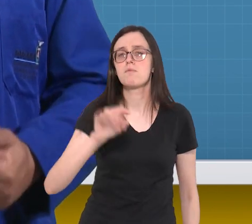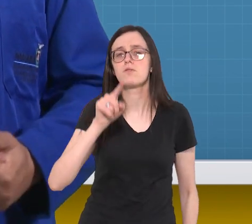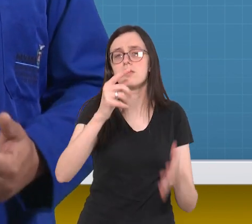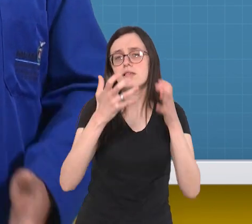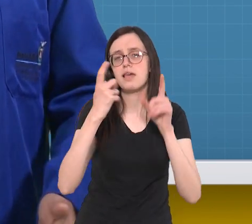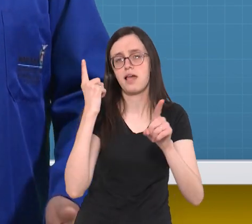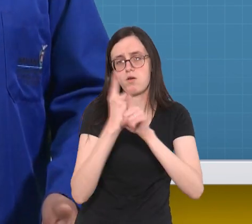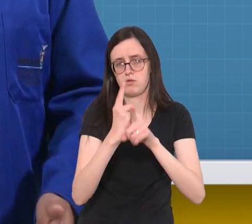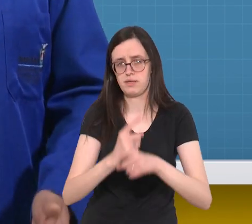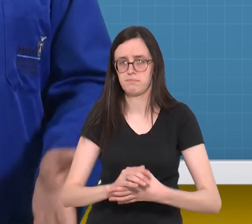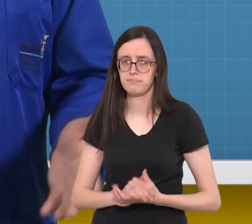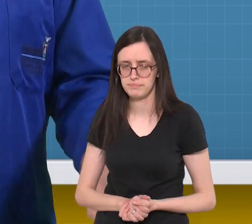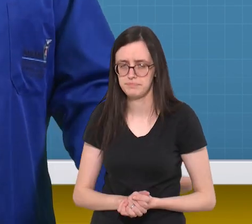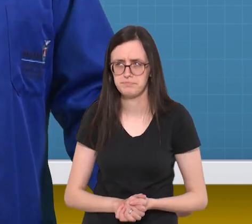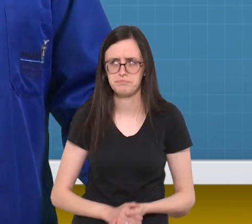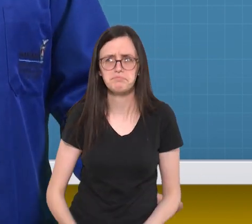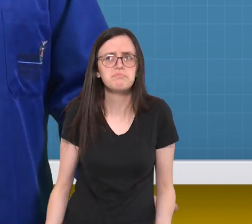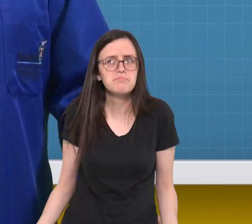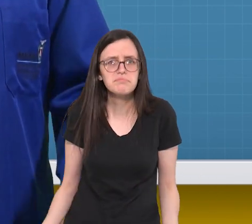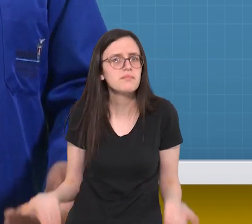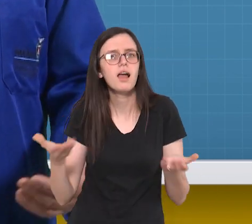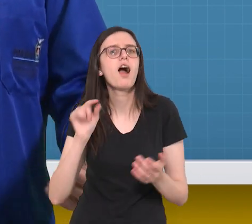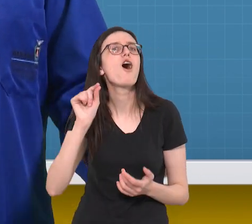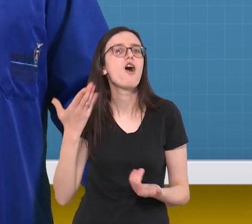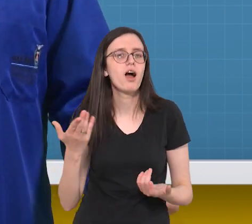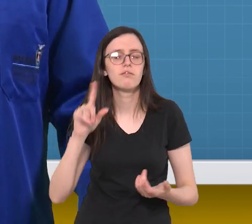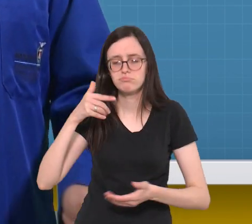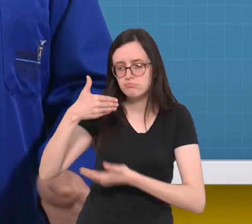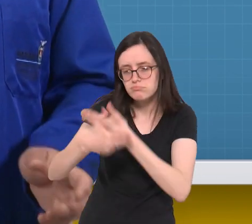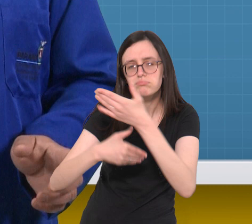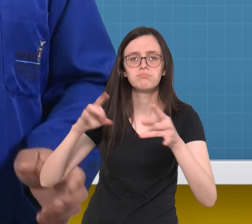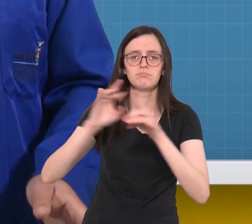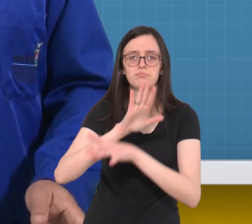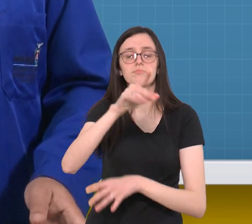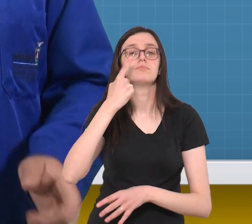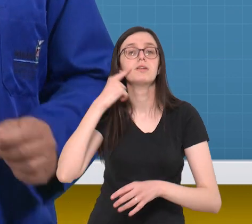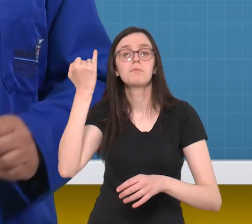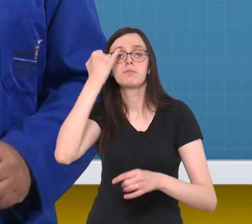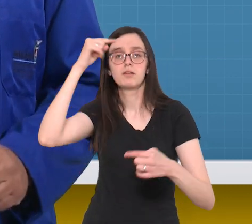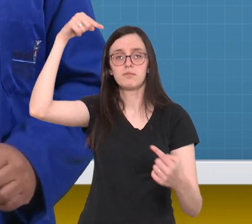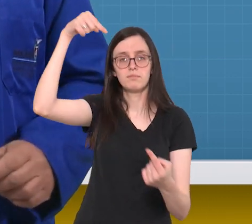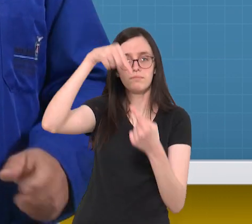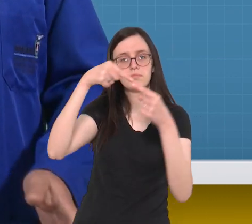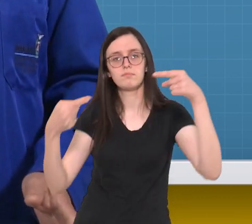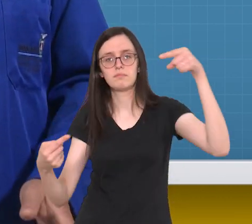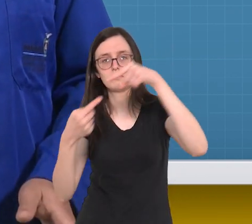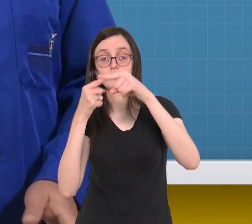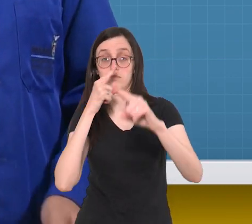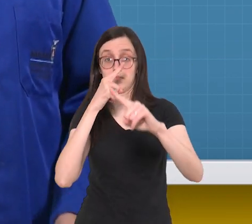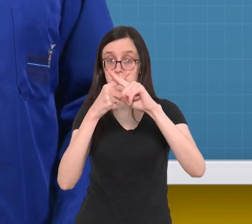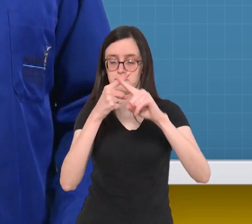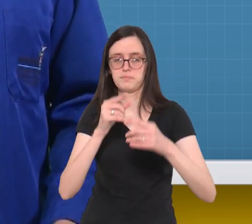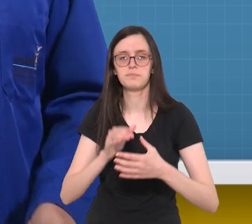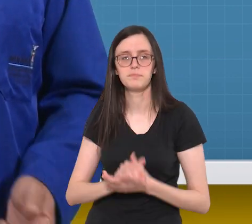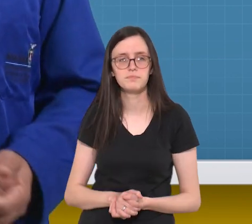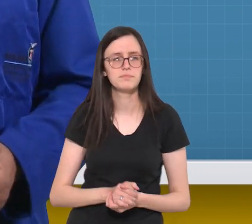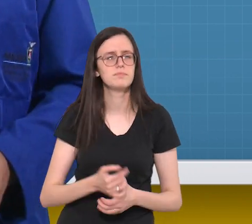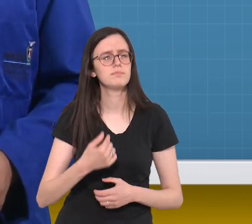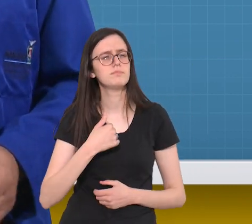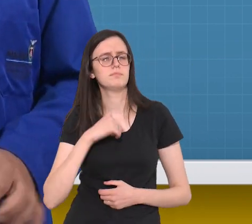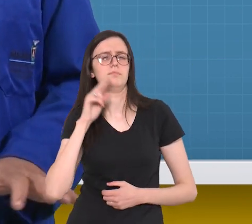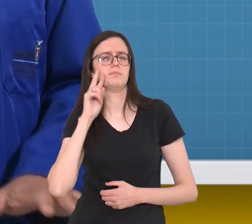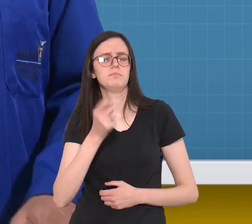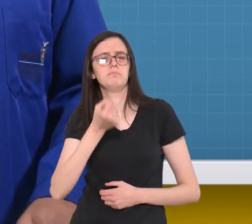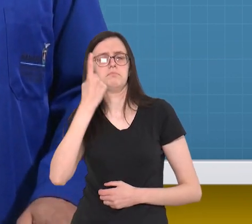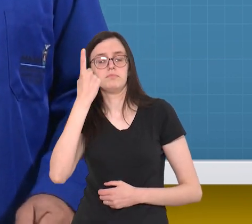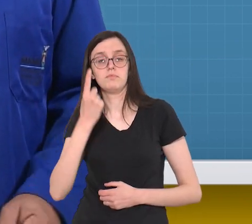você deseja encontrar. E agora, o passo conhecido, multiplicar cruzado. Começando lá, x vezes